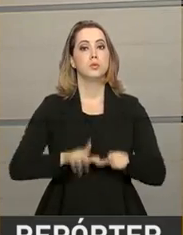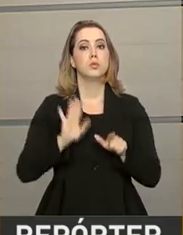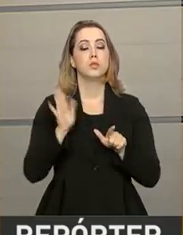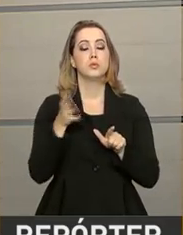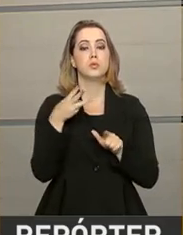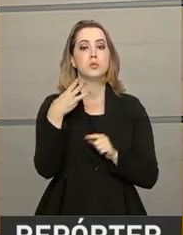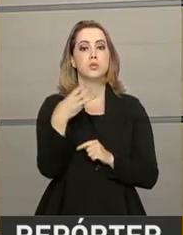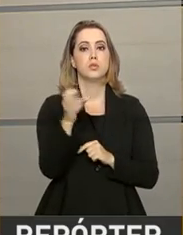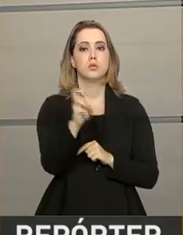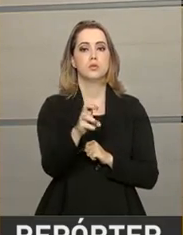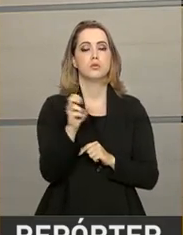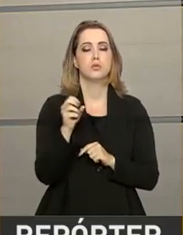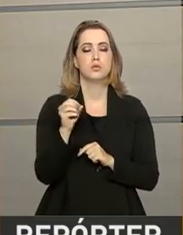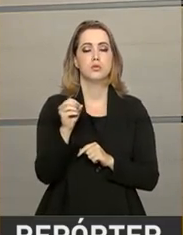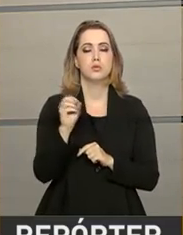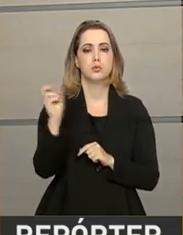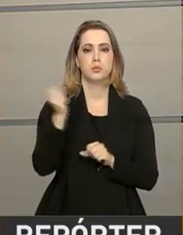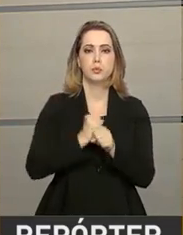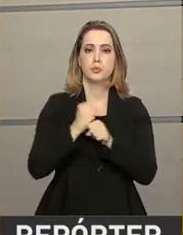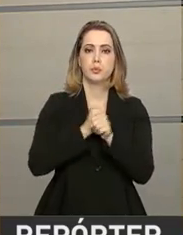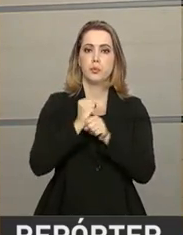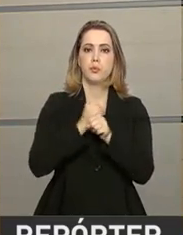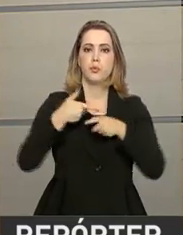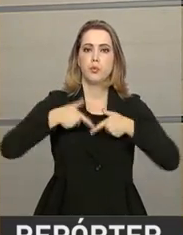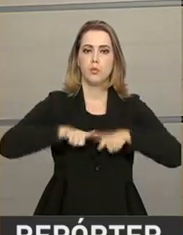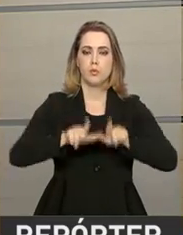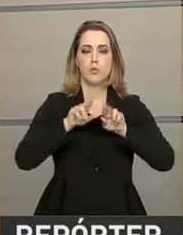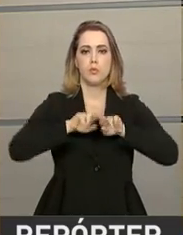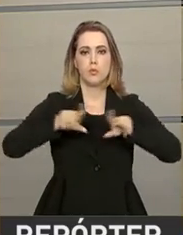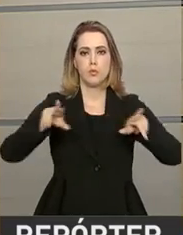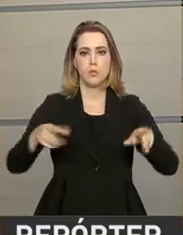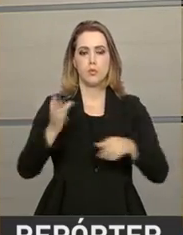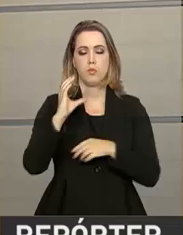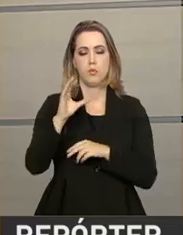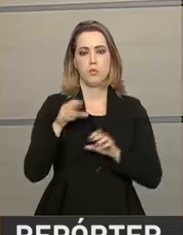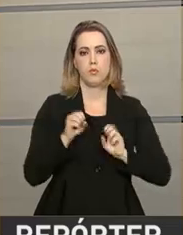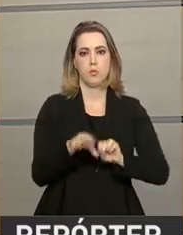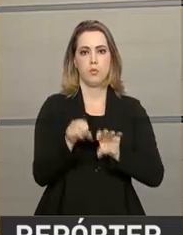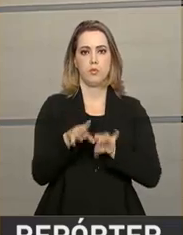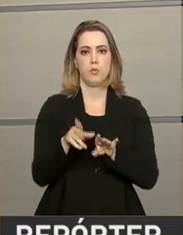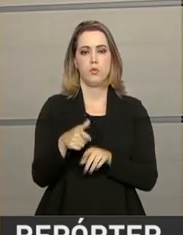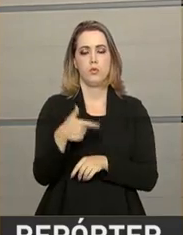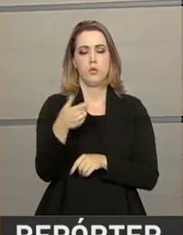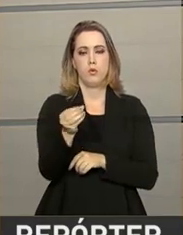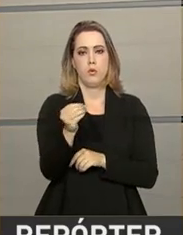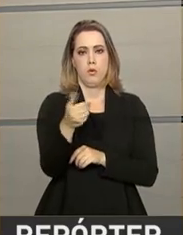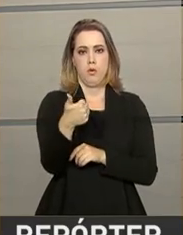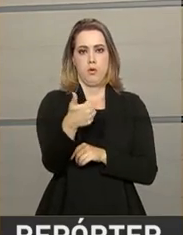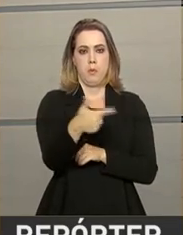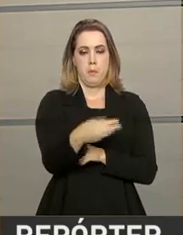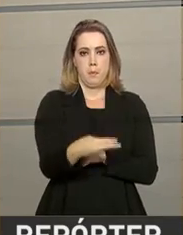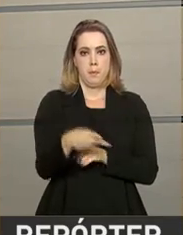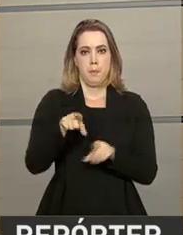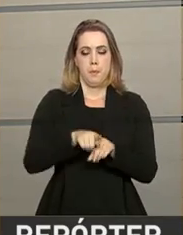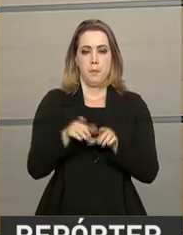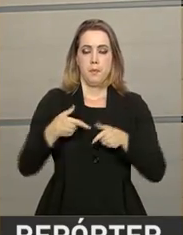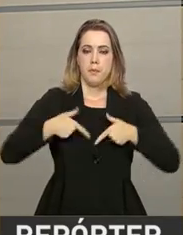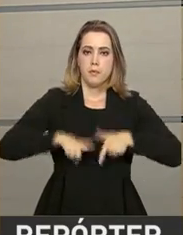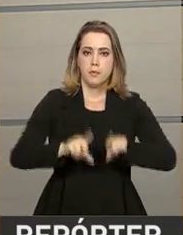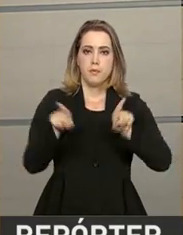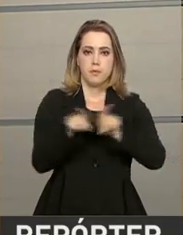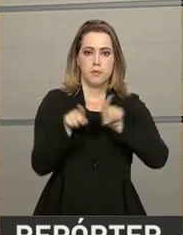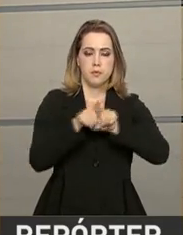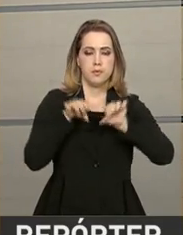que tenham desenvolvido projetos e pesquisas na área de educação e ciência. Desde 2013, a CAPES premia também ações na